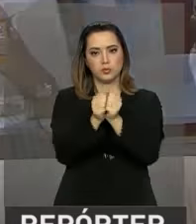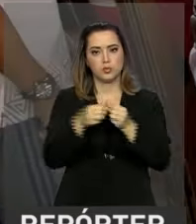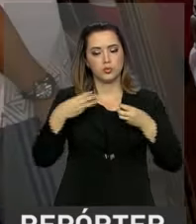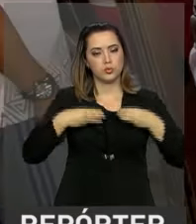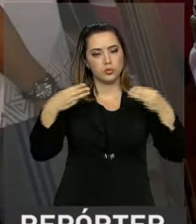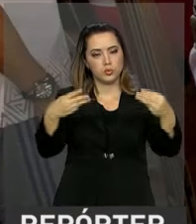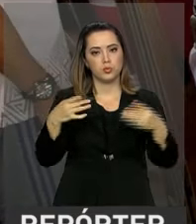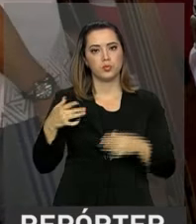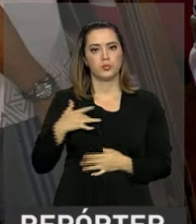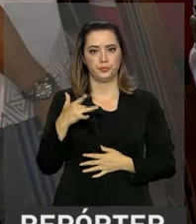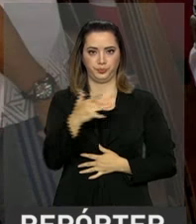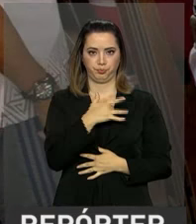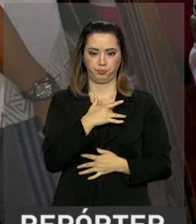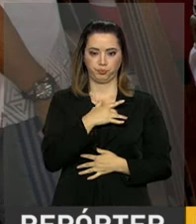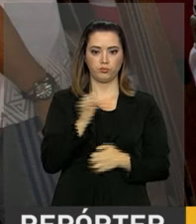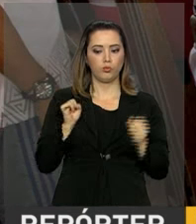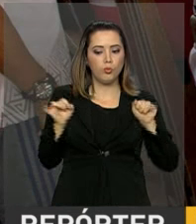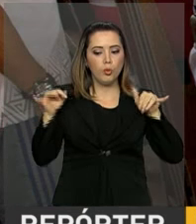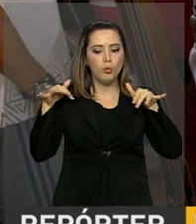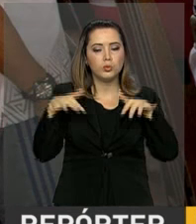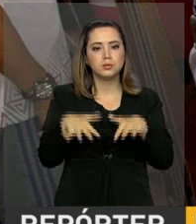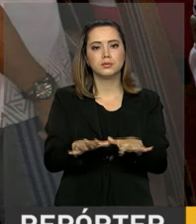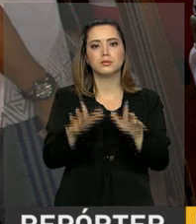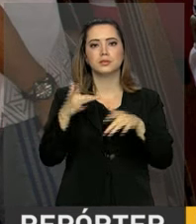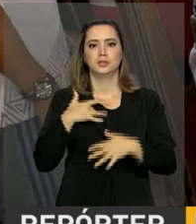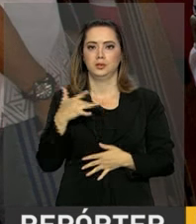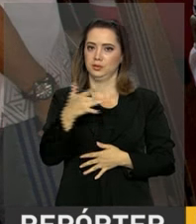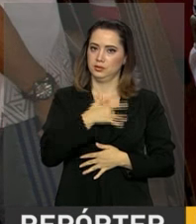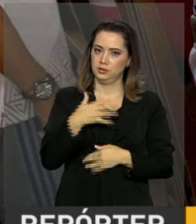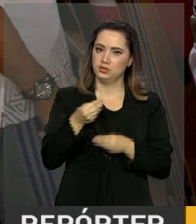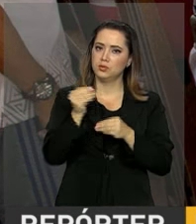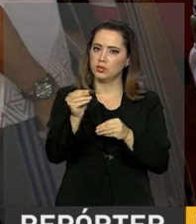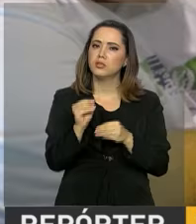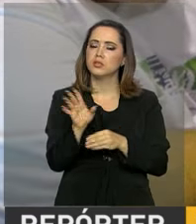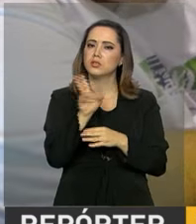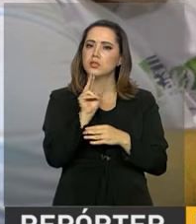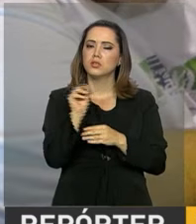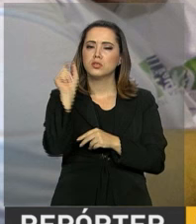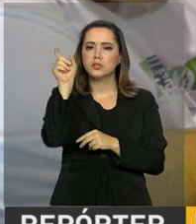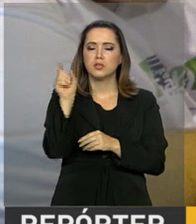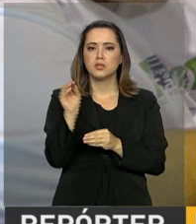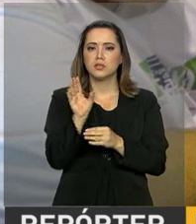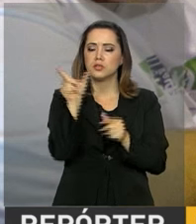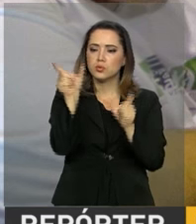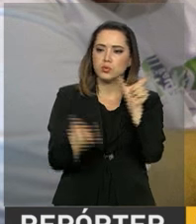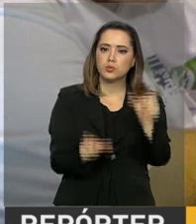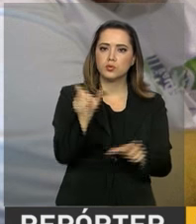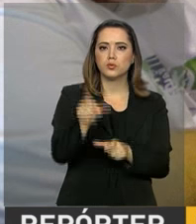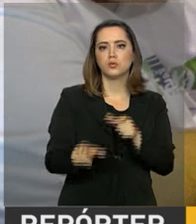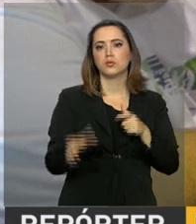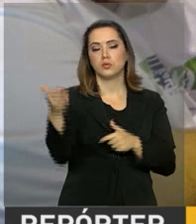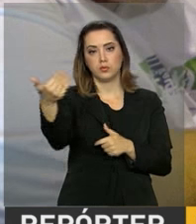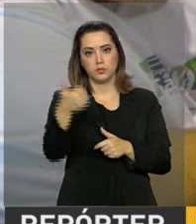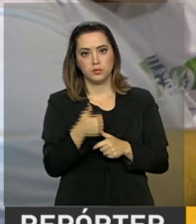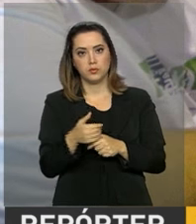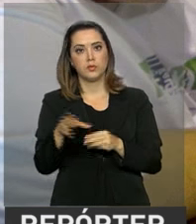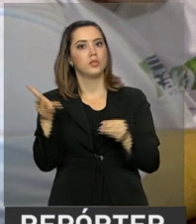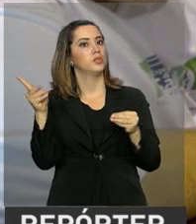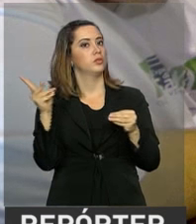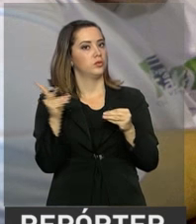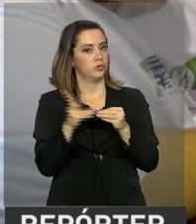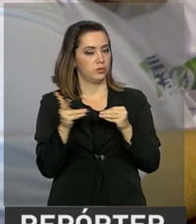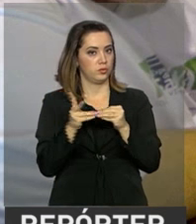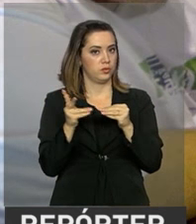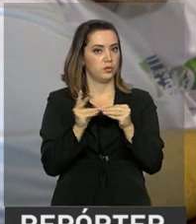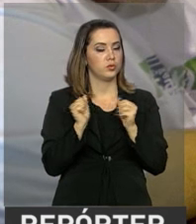O Mutirão da Saúde deve atender cerca de 2 mil indígenas até sábado. A ação é uma parceria da Secretaria de Saúde Indígena